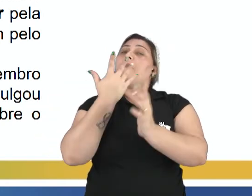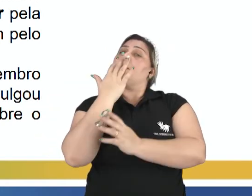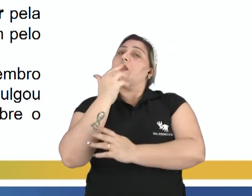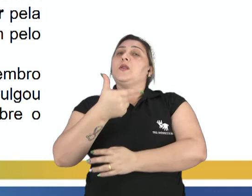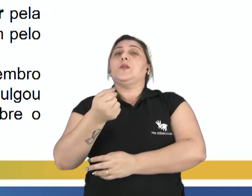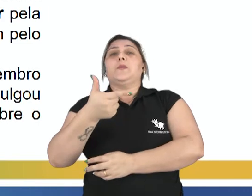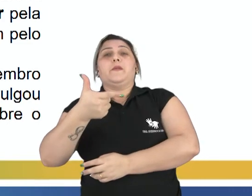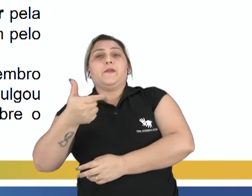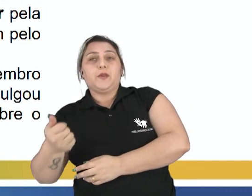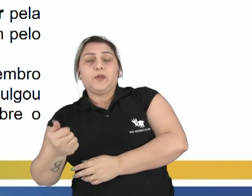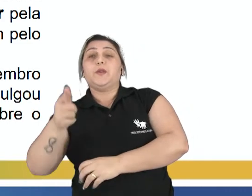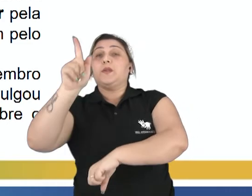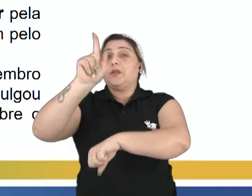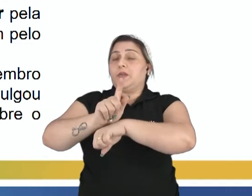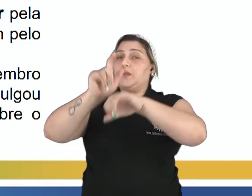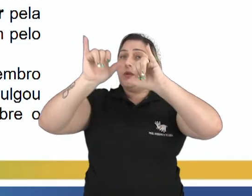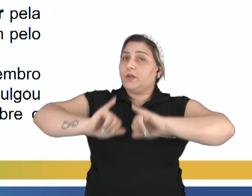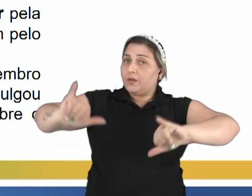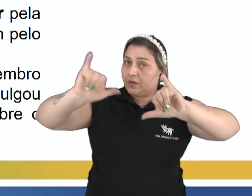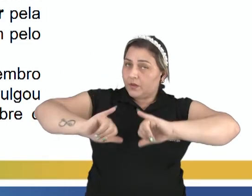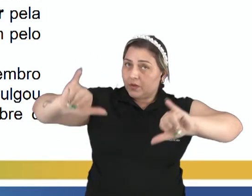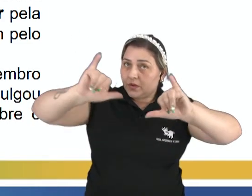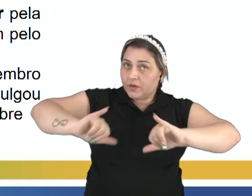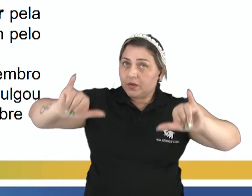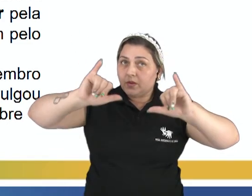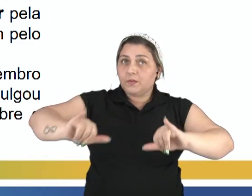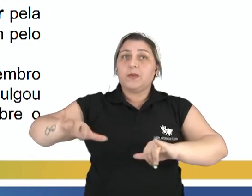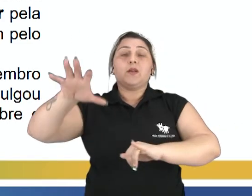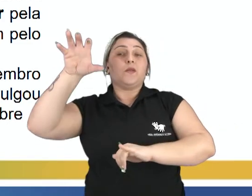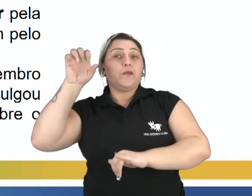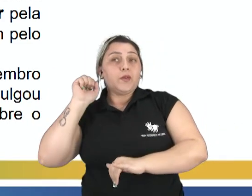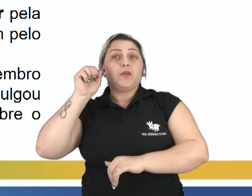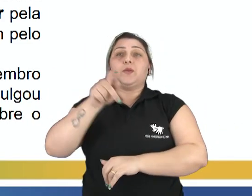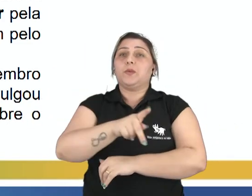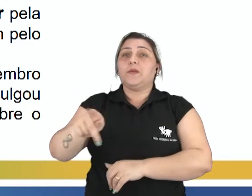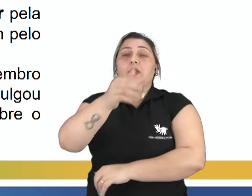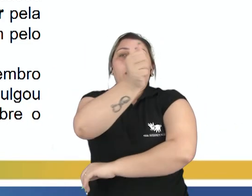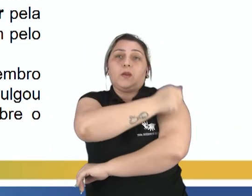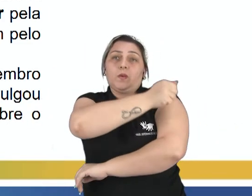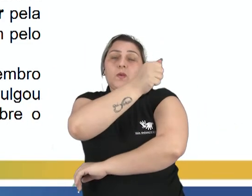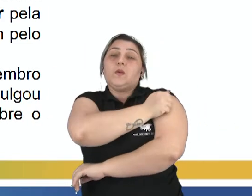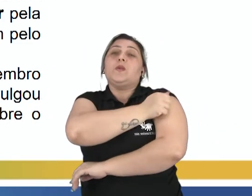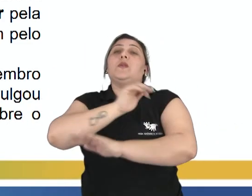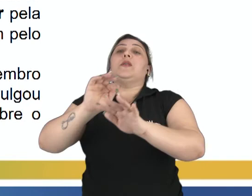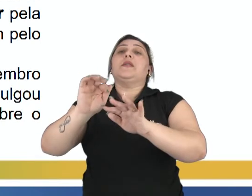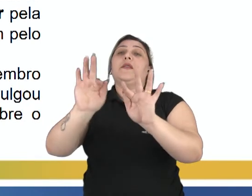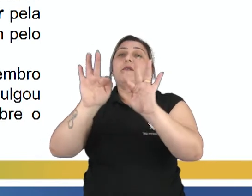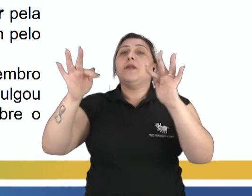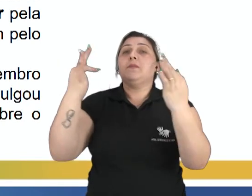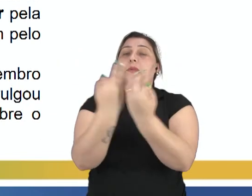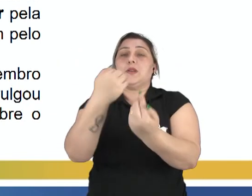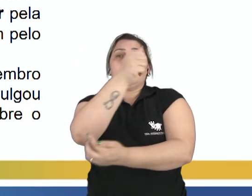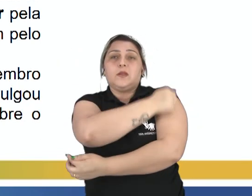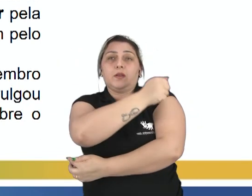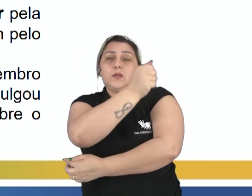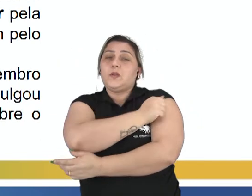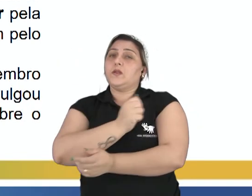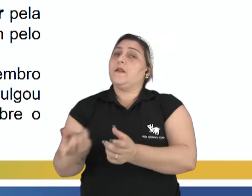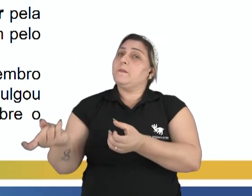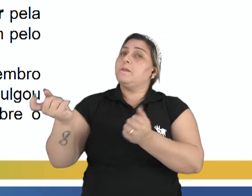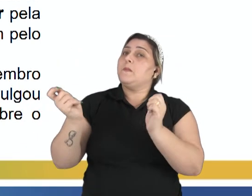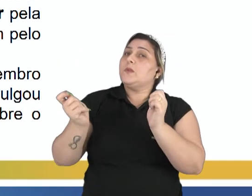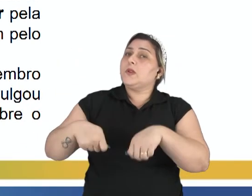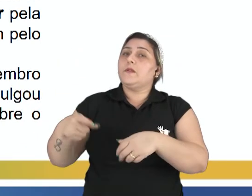Para isso, a gestão divulgou enquetes para ouvir os professores, alunos e pais responsáveis sobre o possível